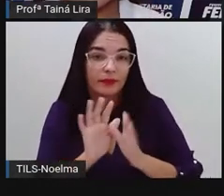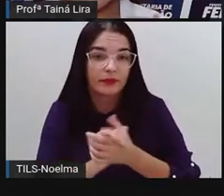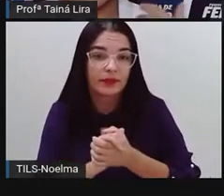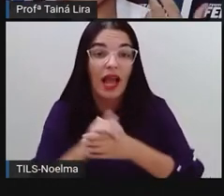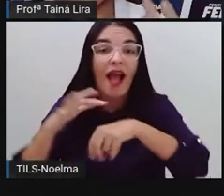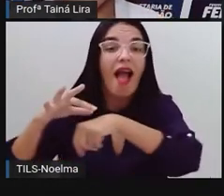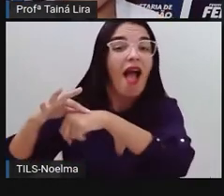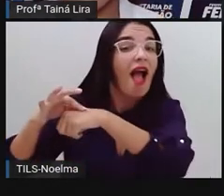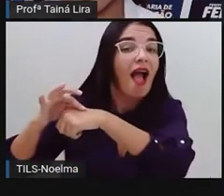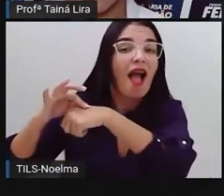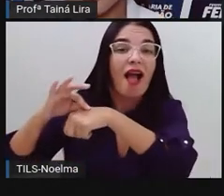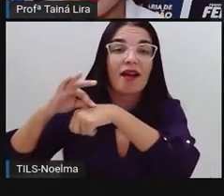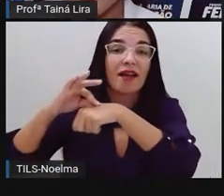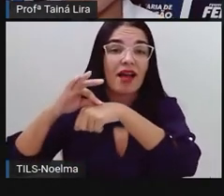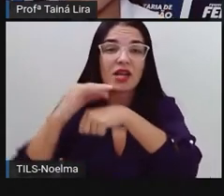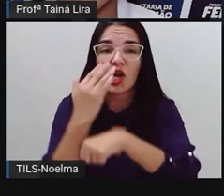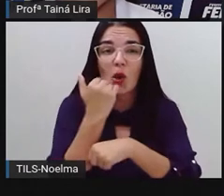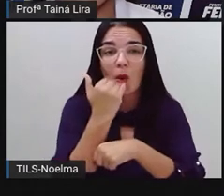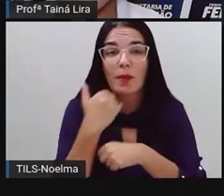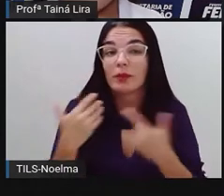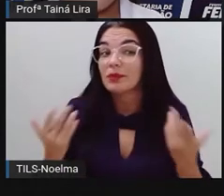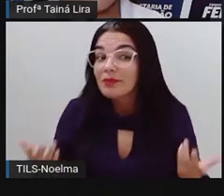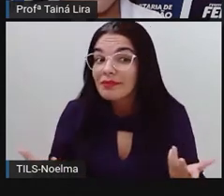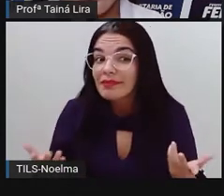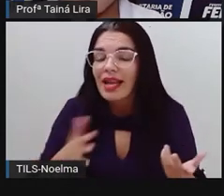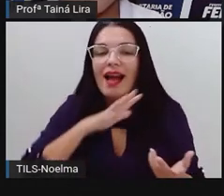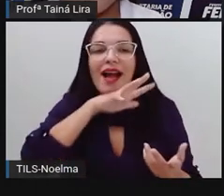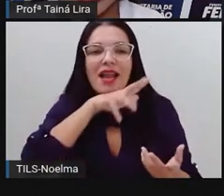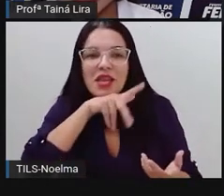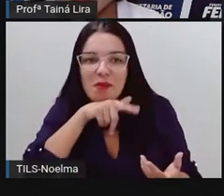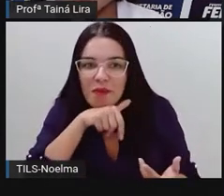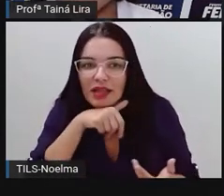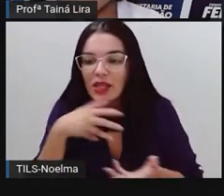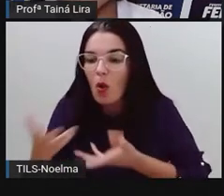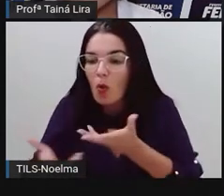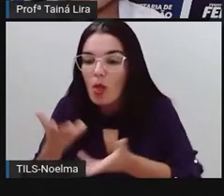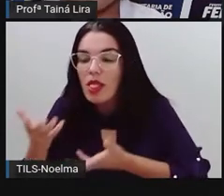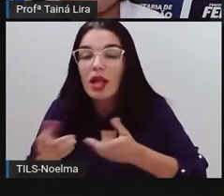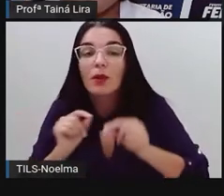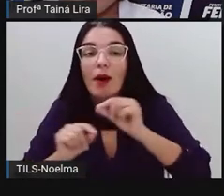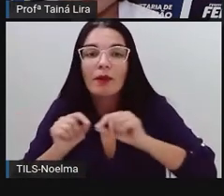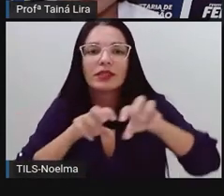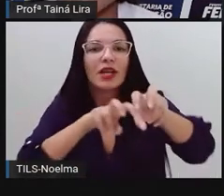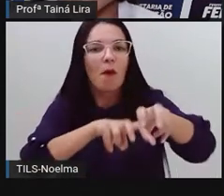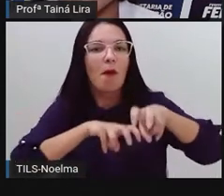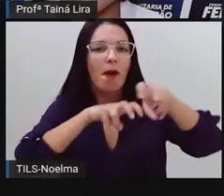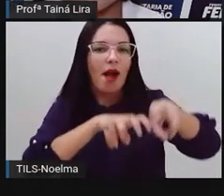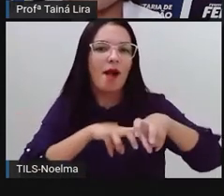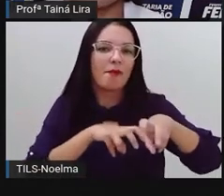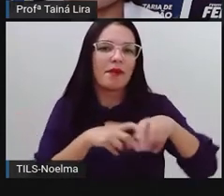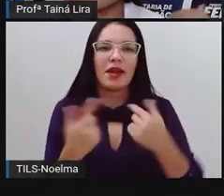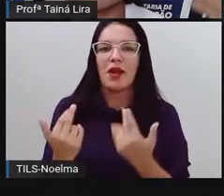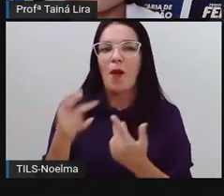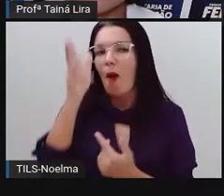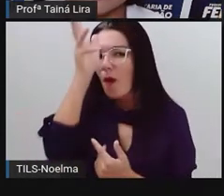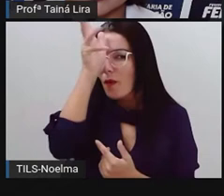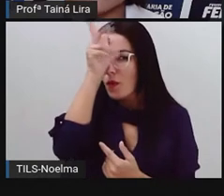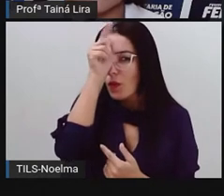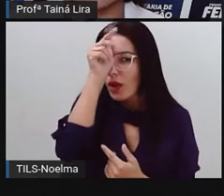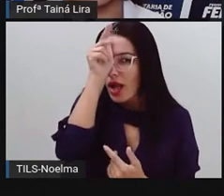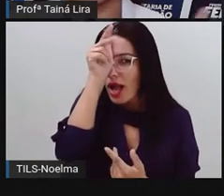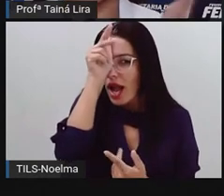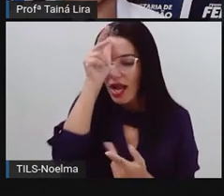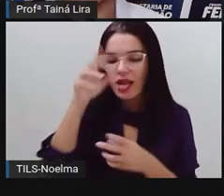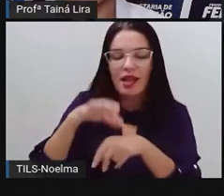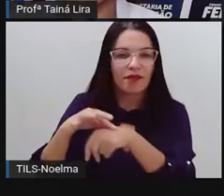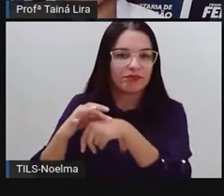as carnes que nós consumimos são animais que são criados no campo então Fran e o frango quer